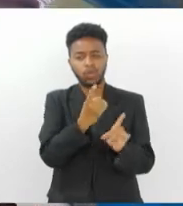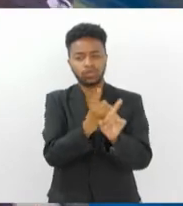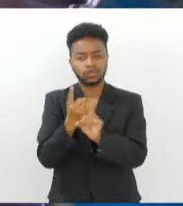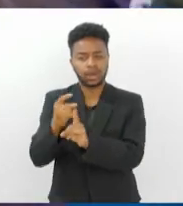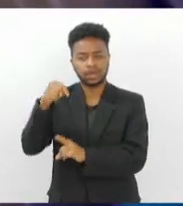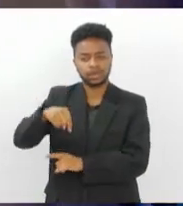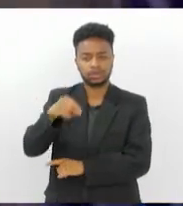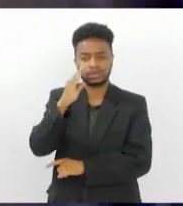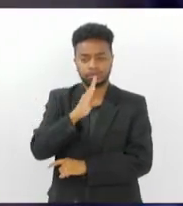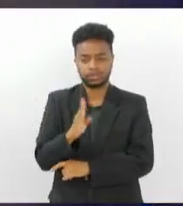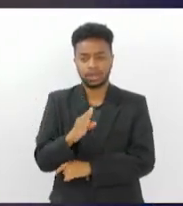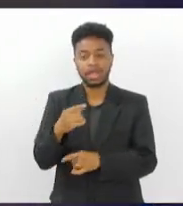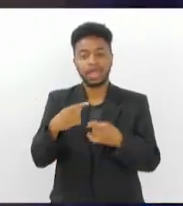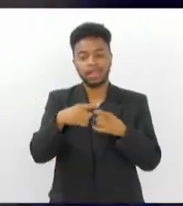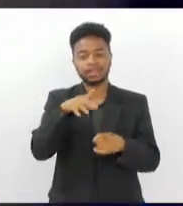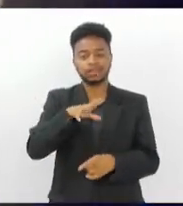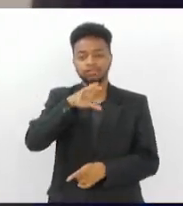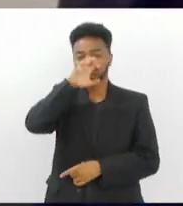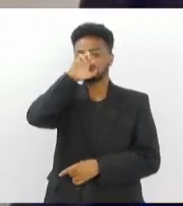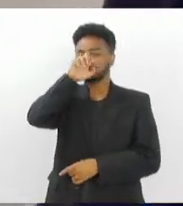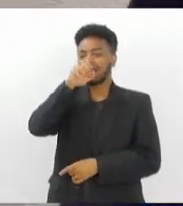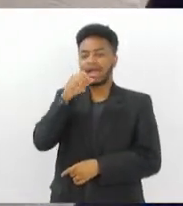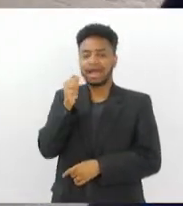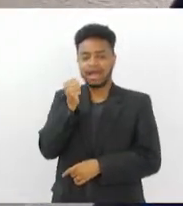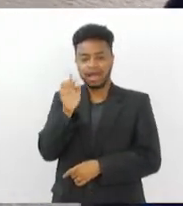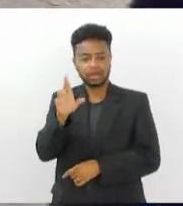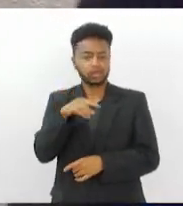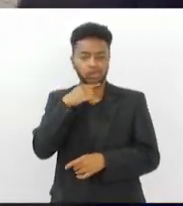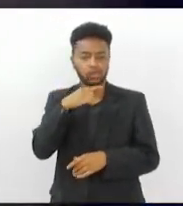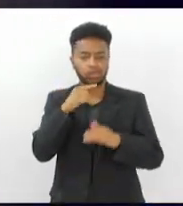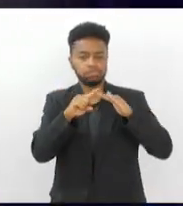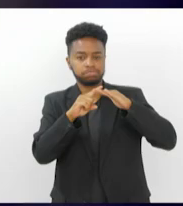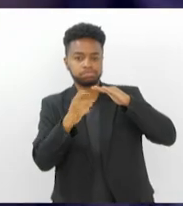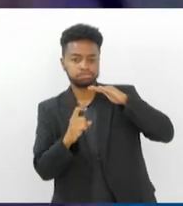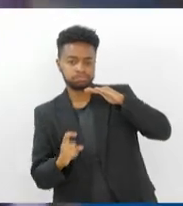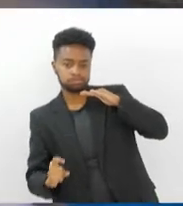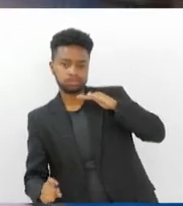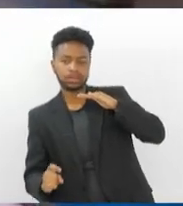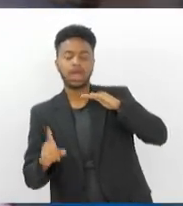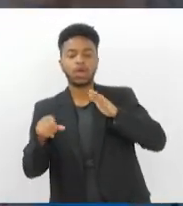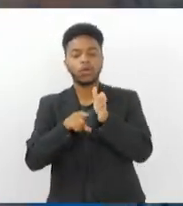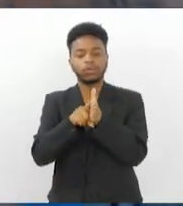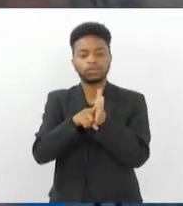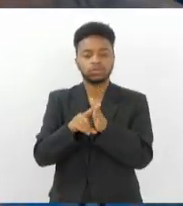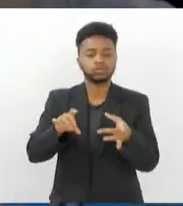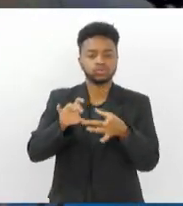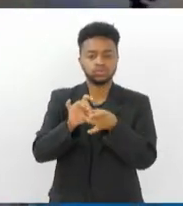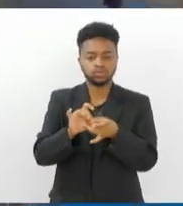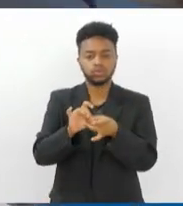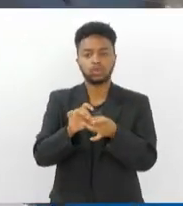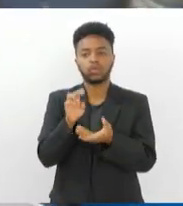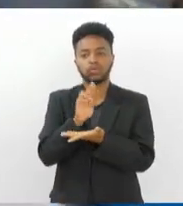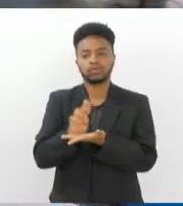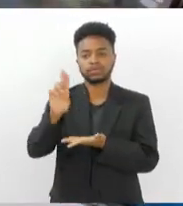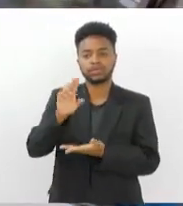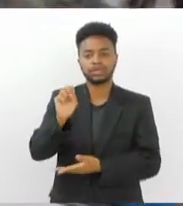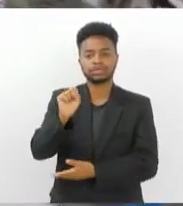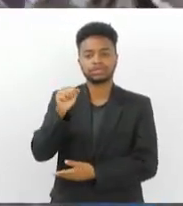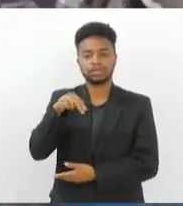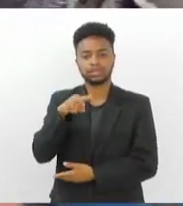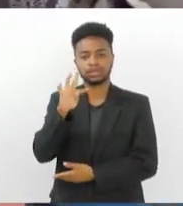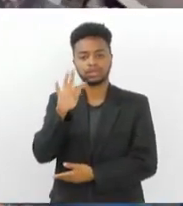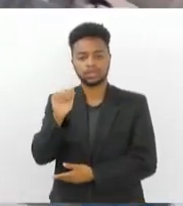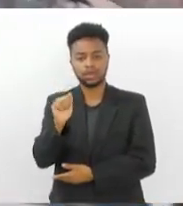conseguia mais afundar na água foram os pesquisadores do laboratório de cavalos marinhos da Universidade Santa Úrsula o único laboratório do